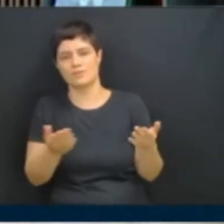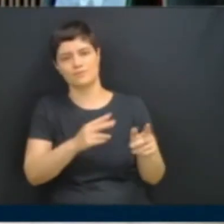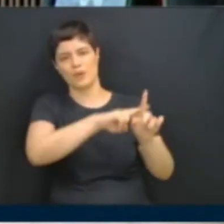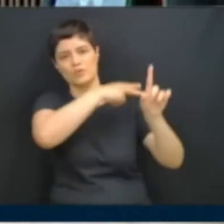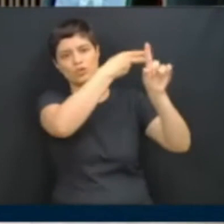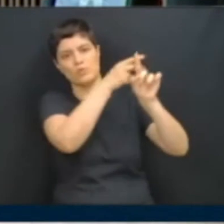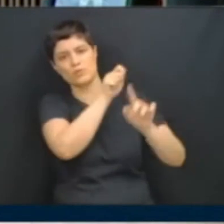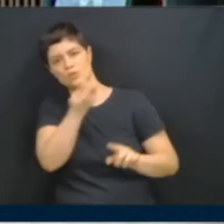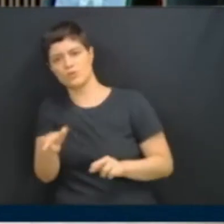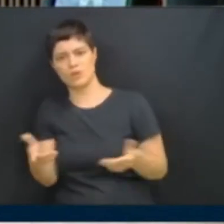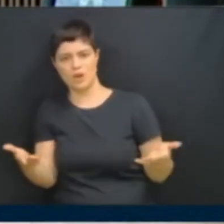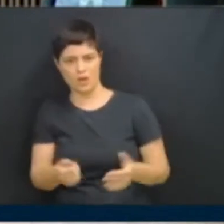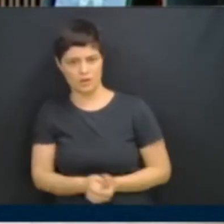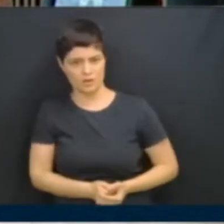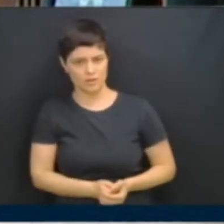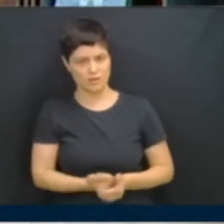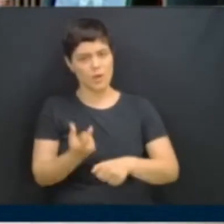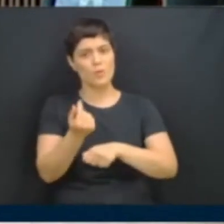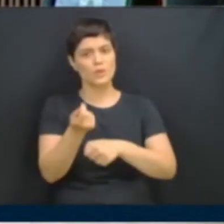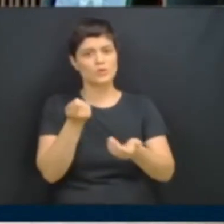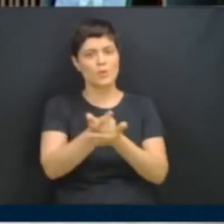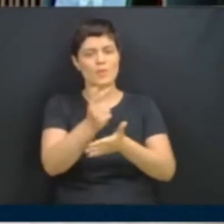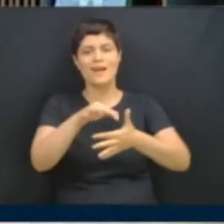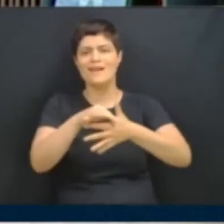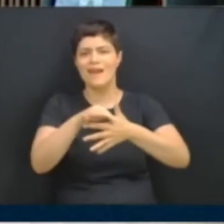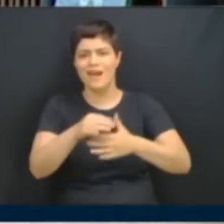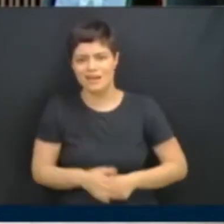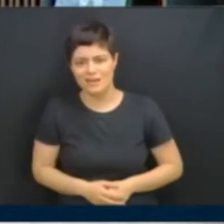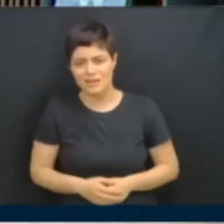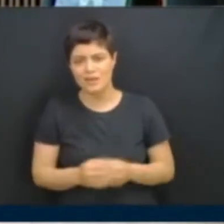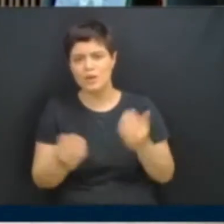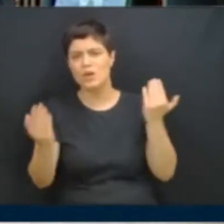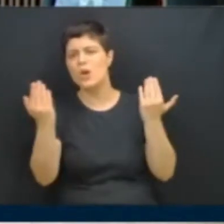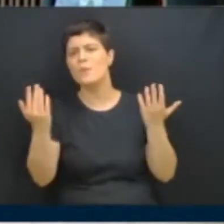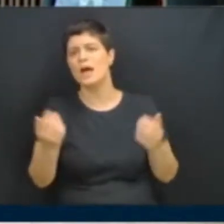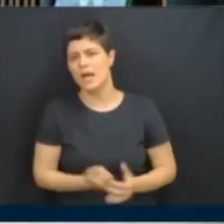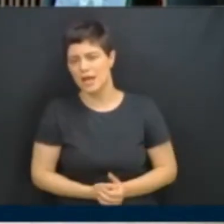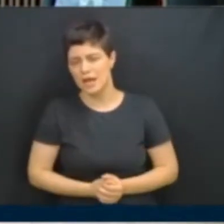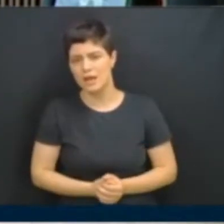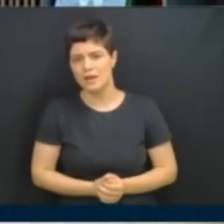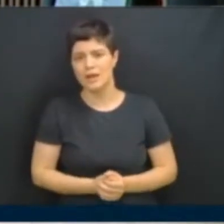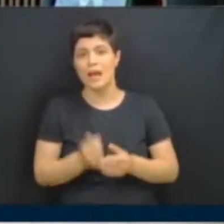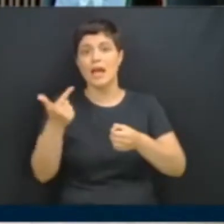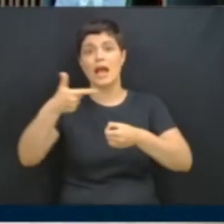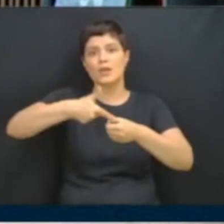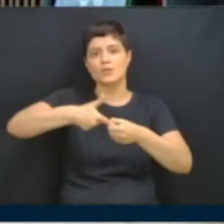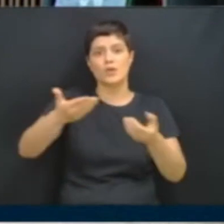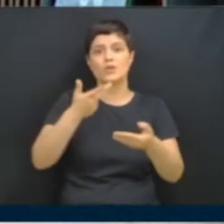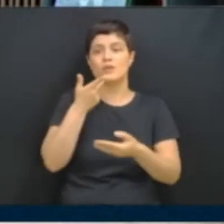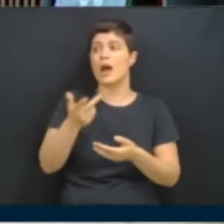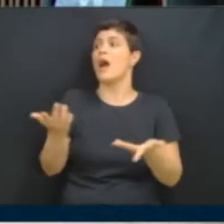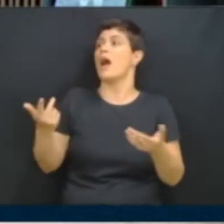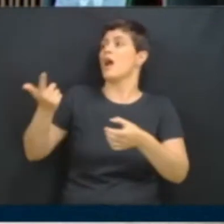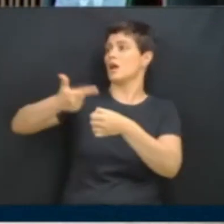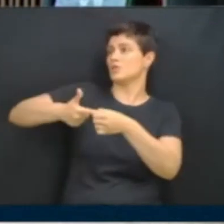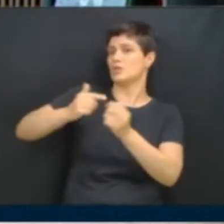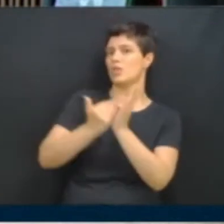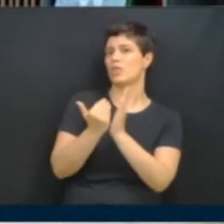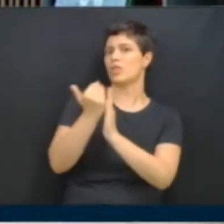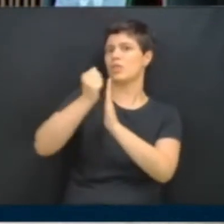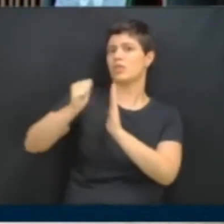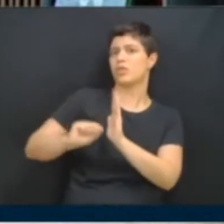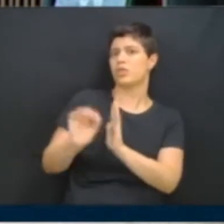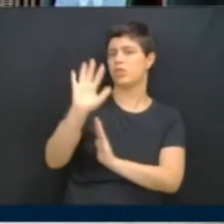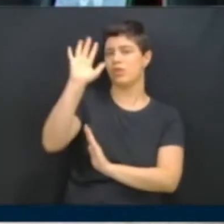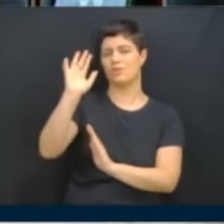era e quanto está? O litro da gasolina, que hoje aqui subiu a gasolina. Eu fiz uma pesquisa, não tem